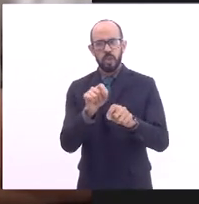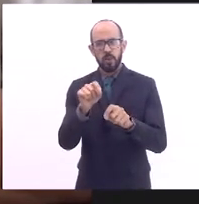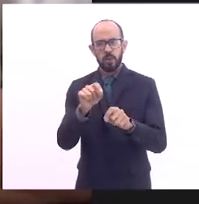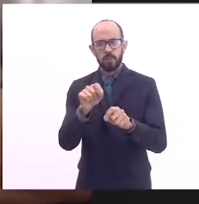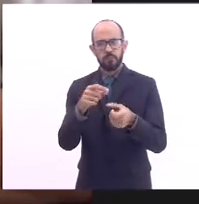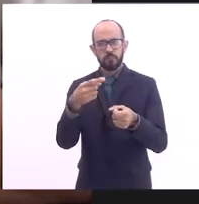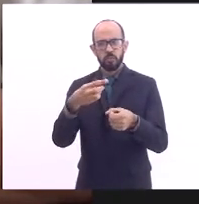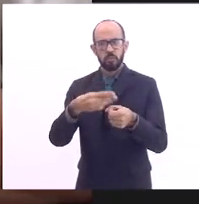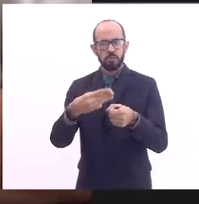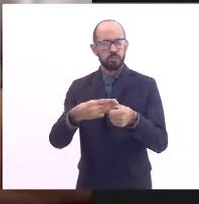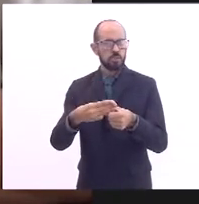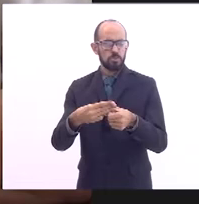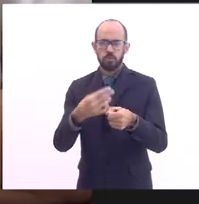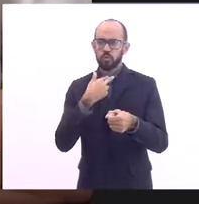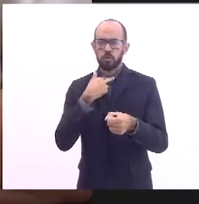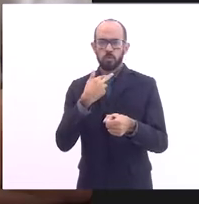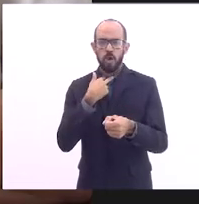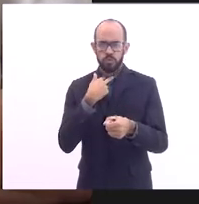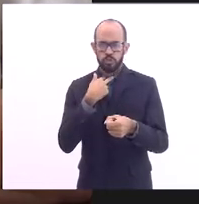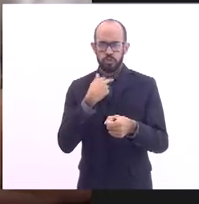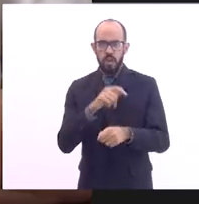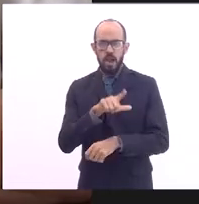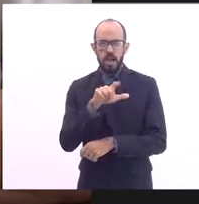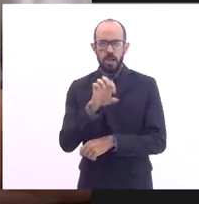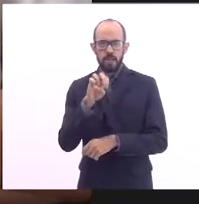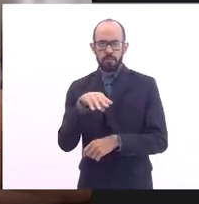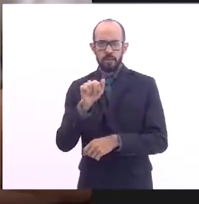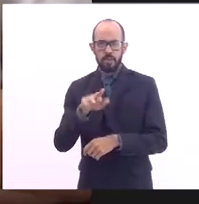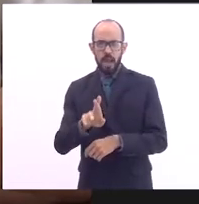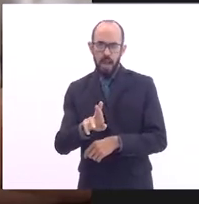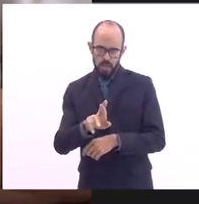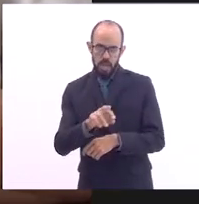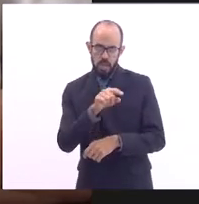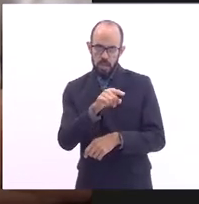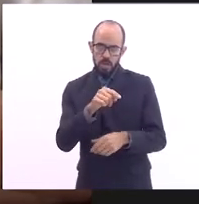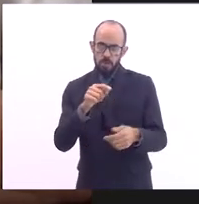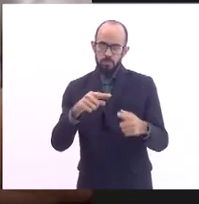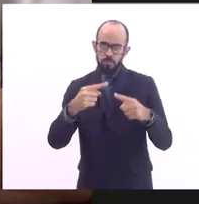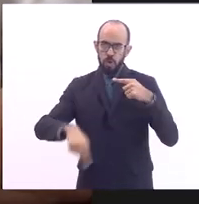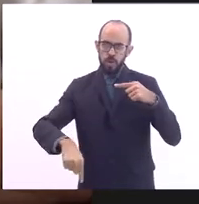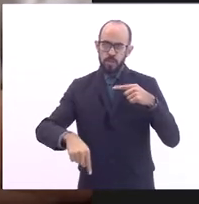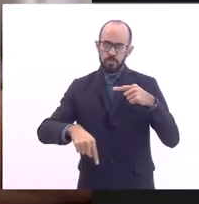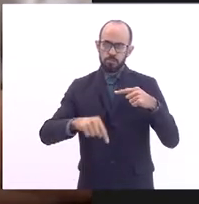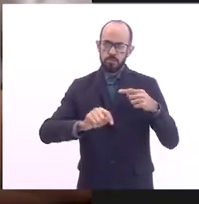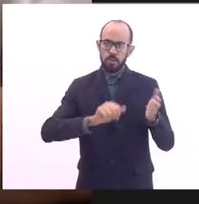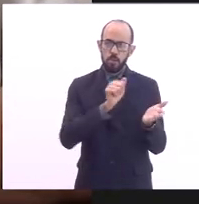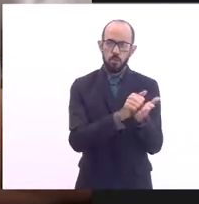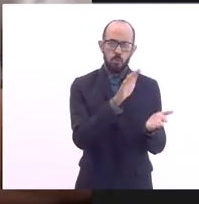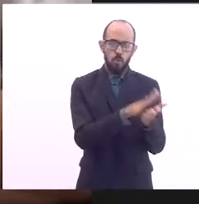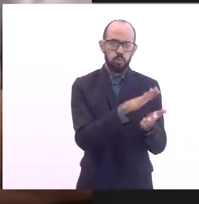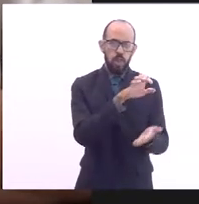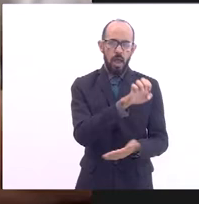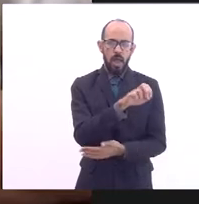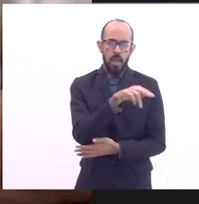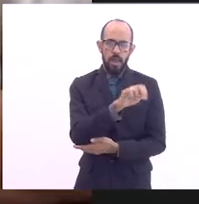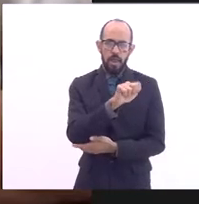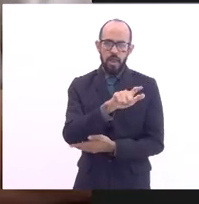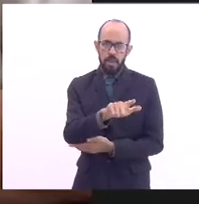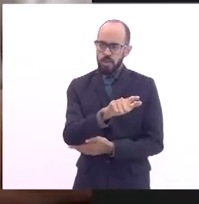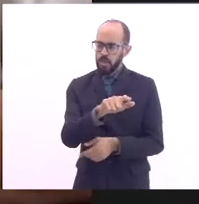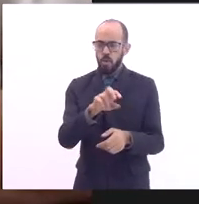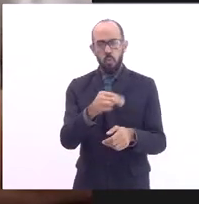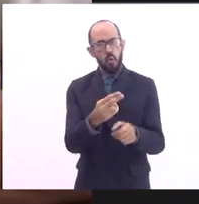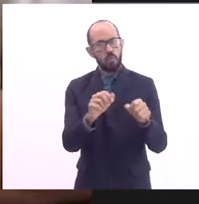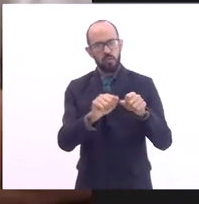na verdade, a liminar, ela proíbe o município de multá-los, de multar a Enel, de fazer qualquer coisa com a Enel enquanto